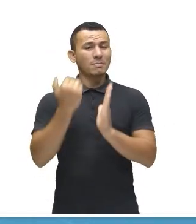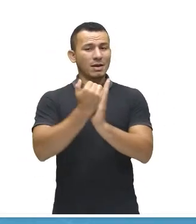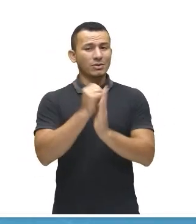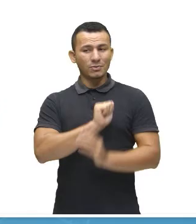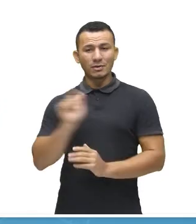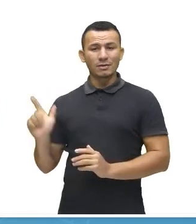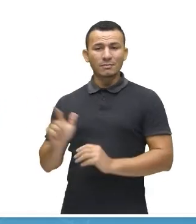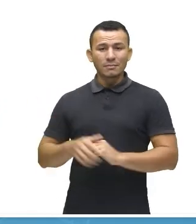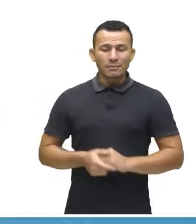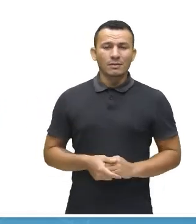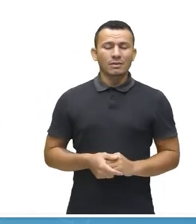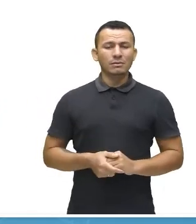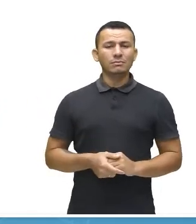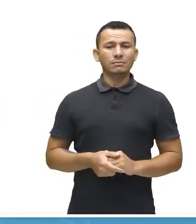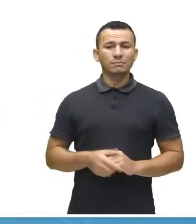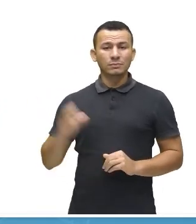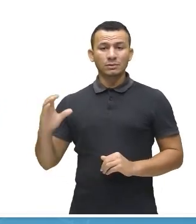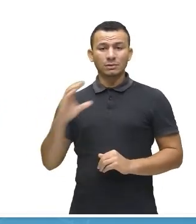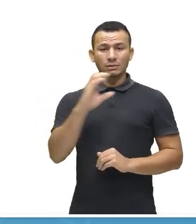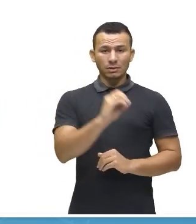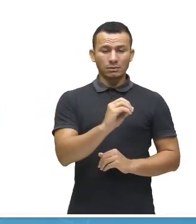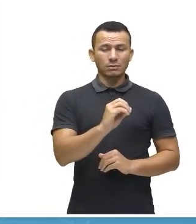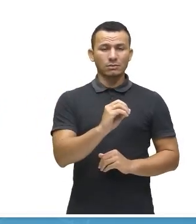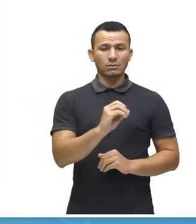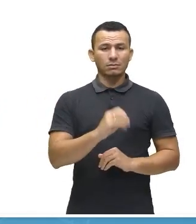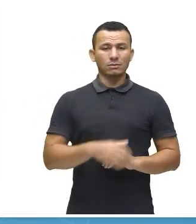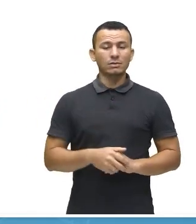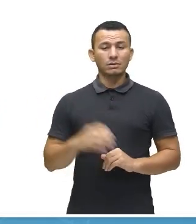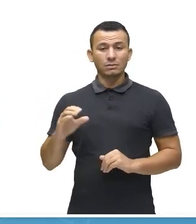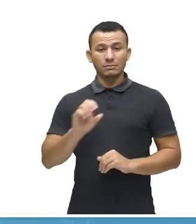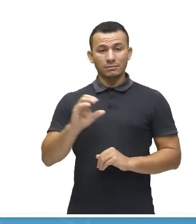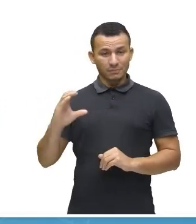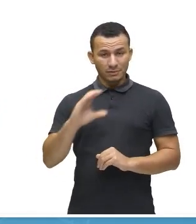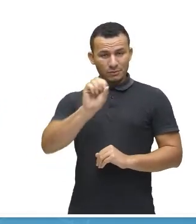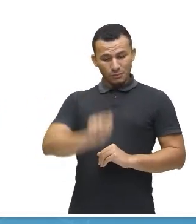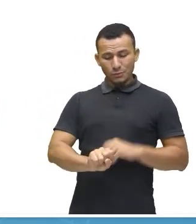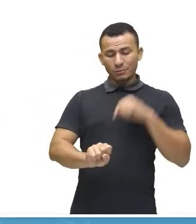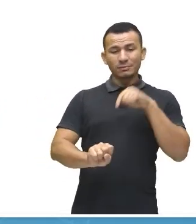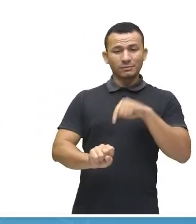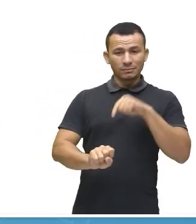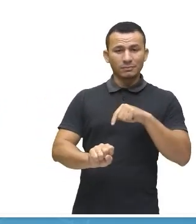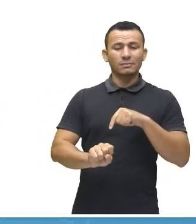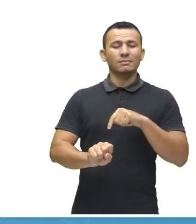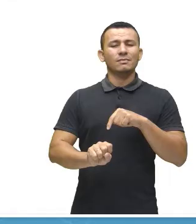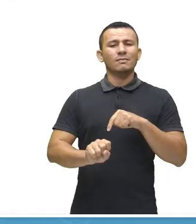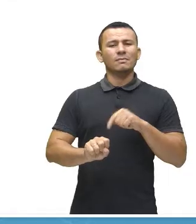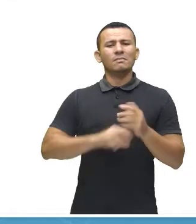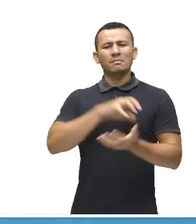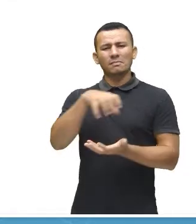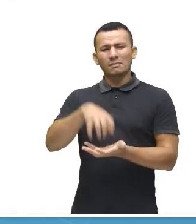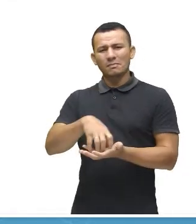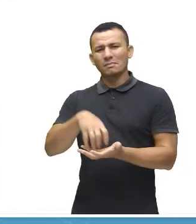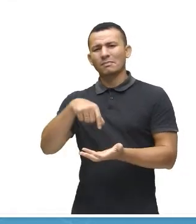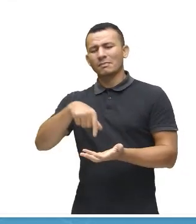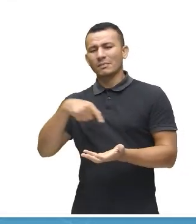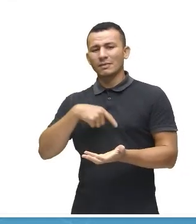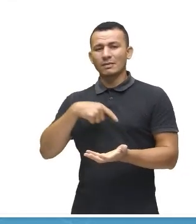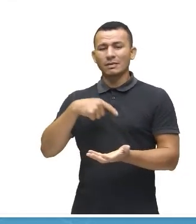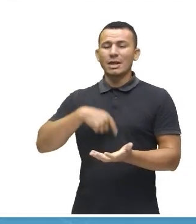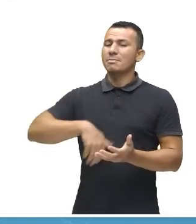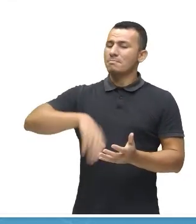Centro-Sul, a gente tem aí o complexo regional do Centro-Sul, que é o complexo ou a região